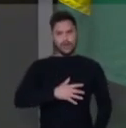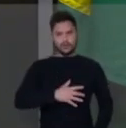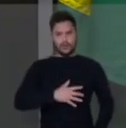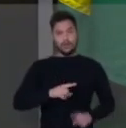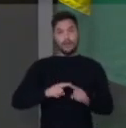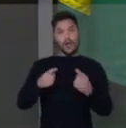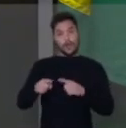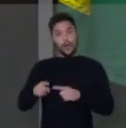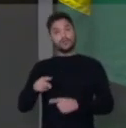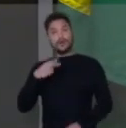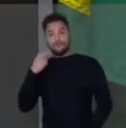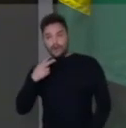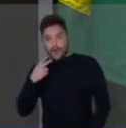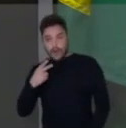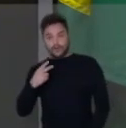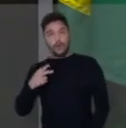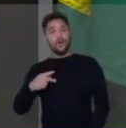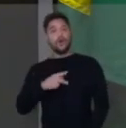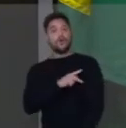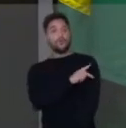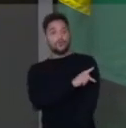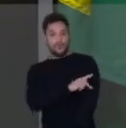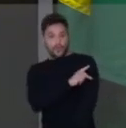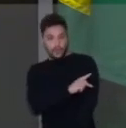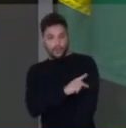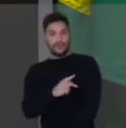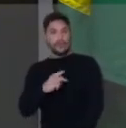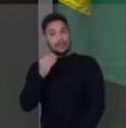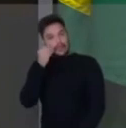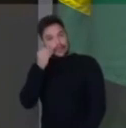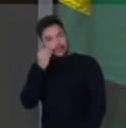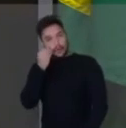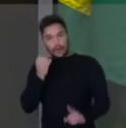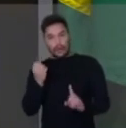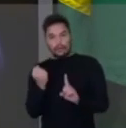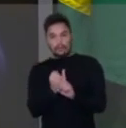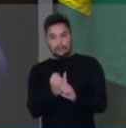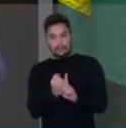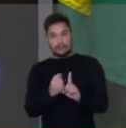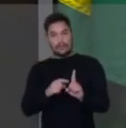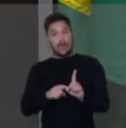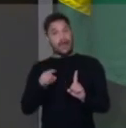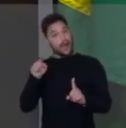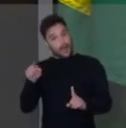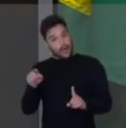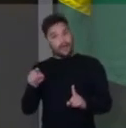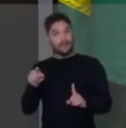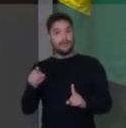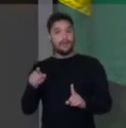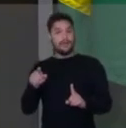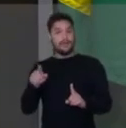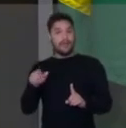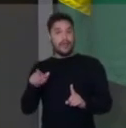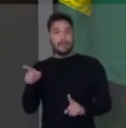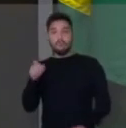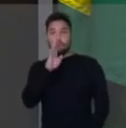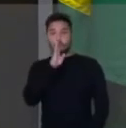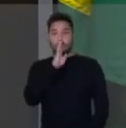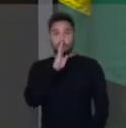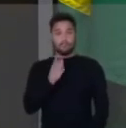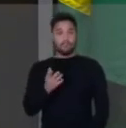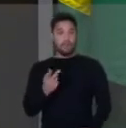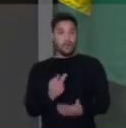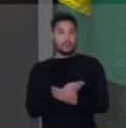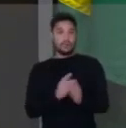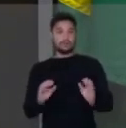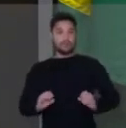vereador petista lá no Piauí, que tentou esfaquear um radialista, aí simplesmente ele fica calado e nada o